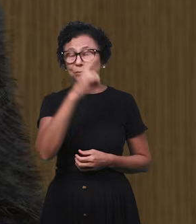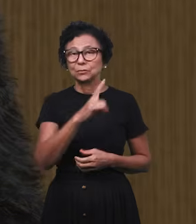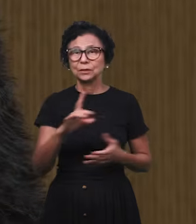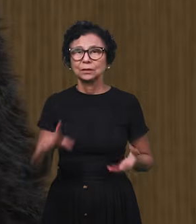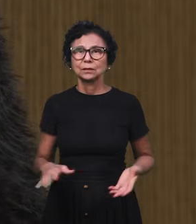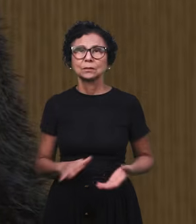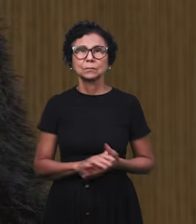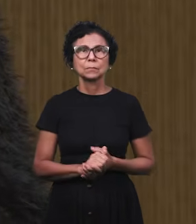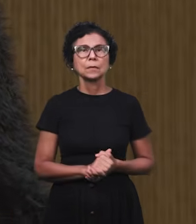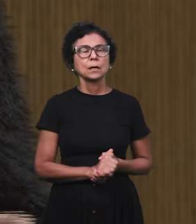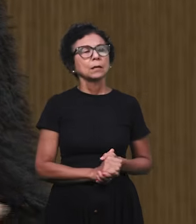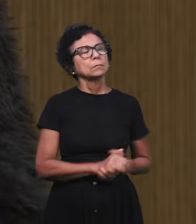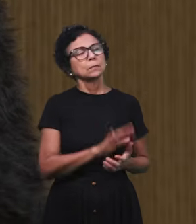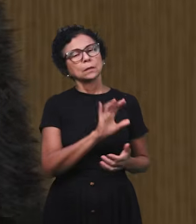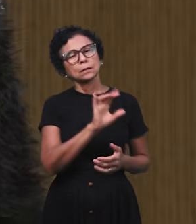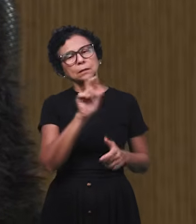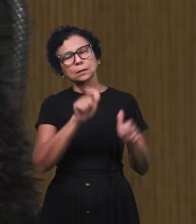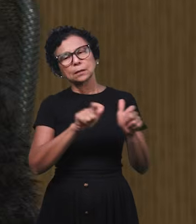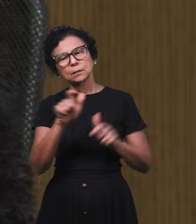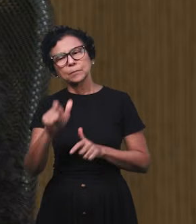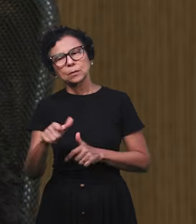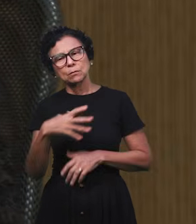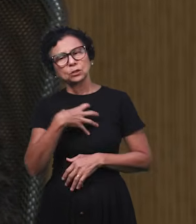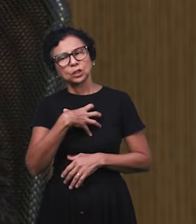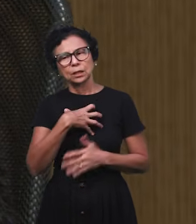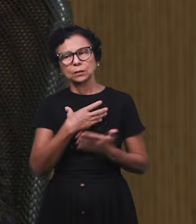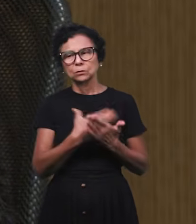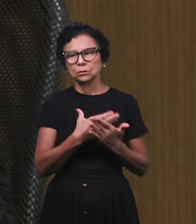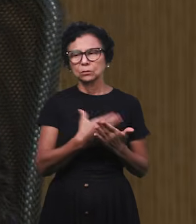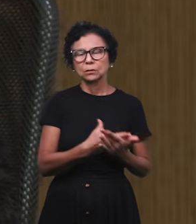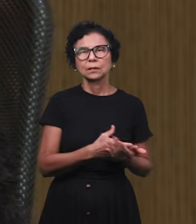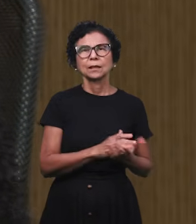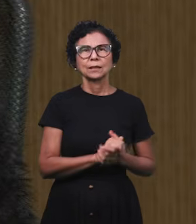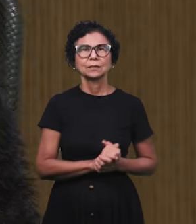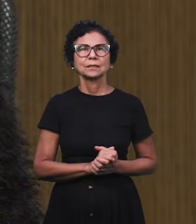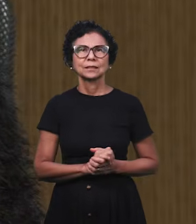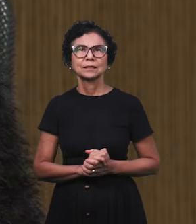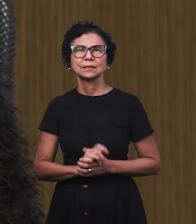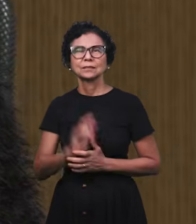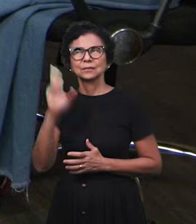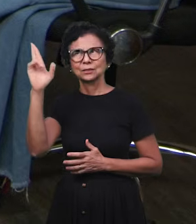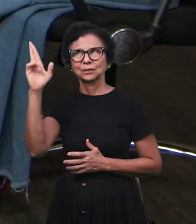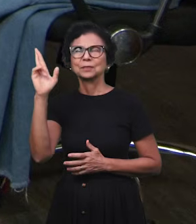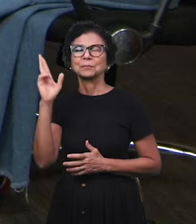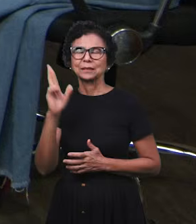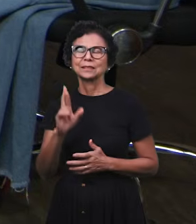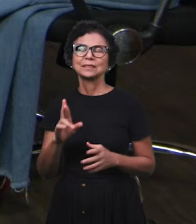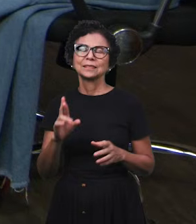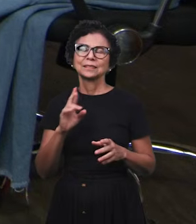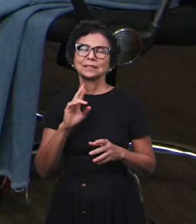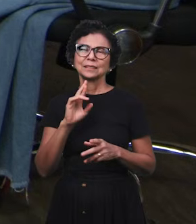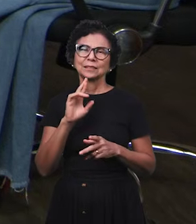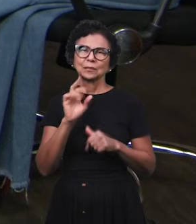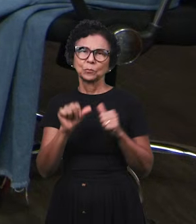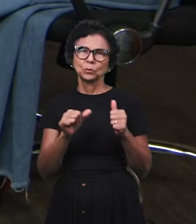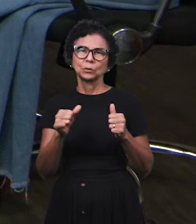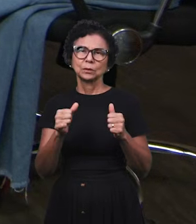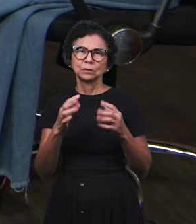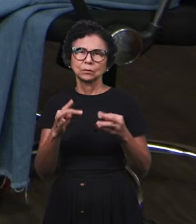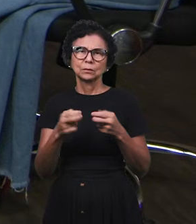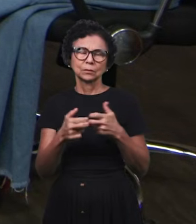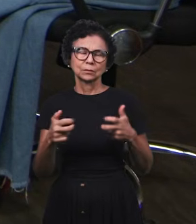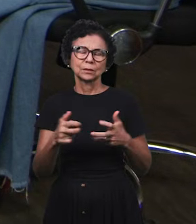seu jeito. E o Senhor também vai moldando, né, todas as coisas. Exatamente. E assim, é engraçado que como eu estudava muito,